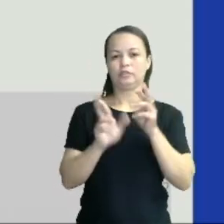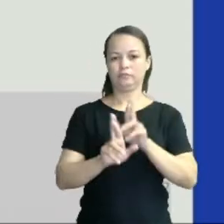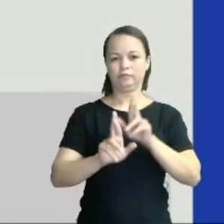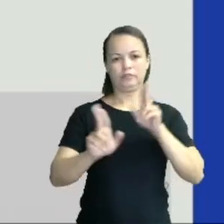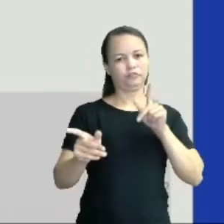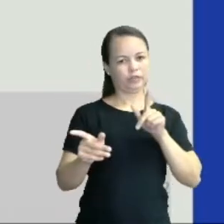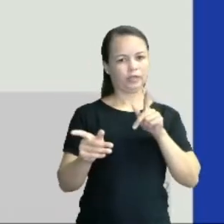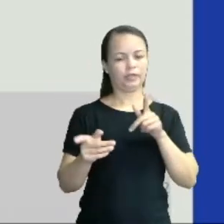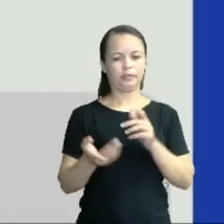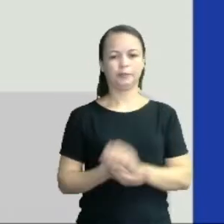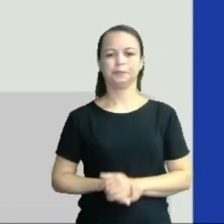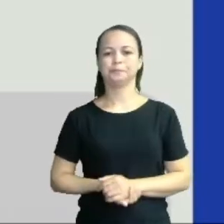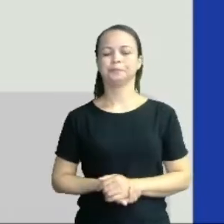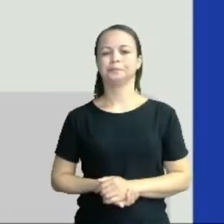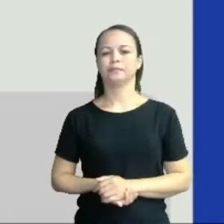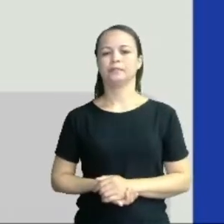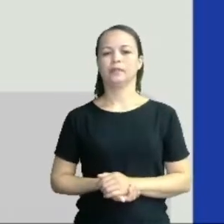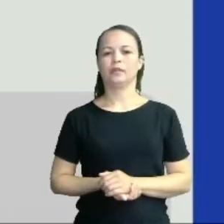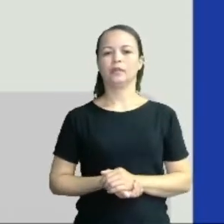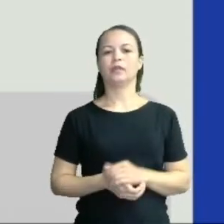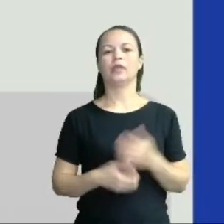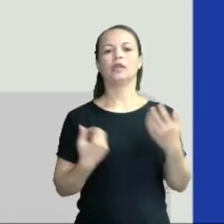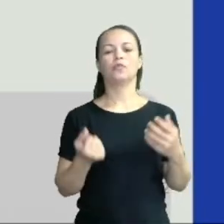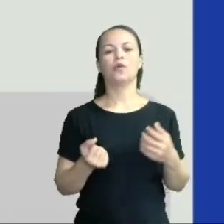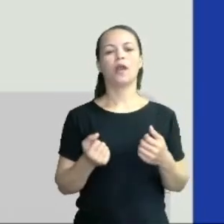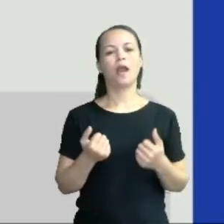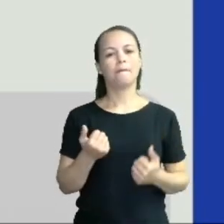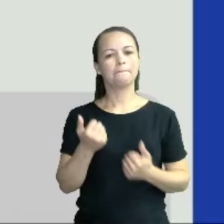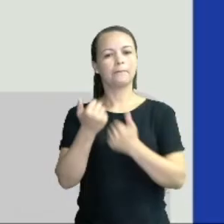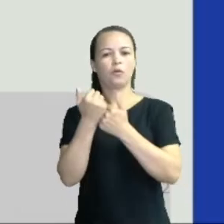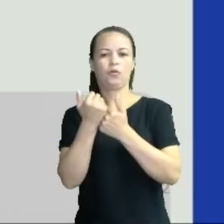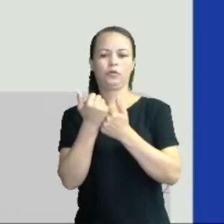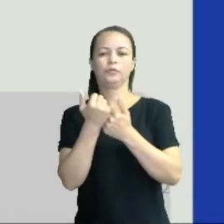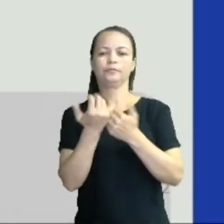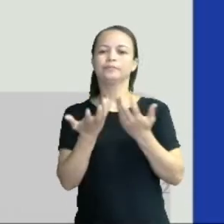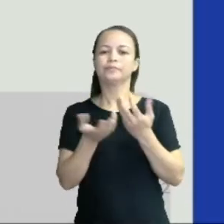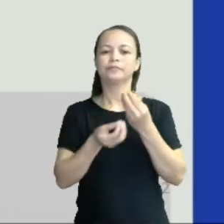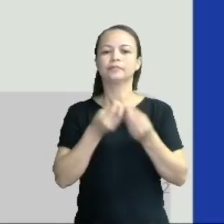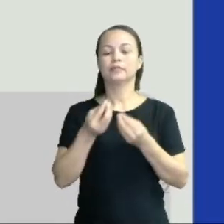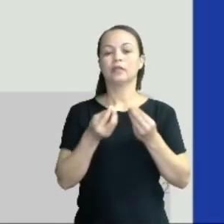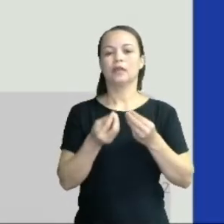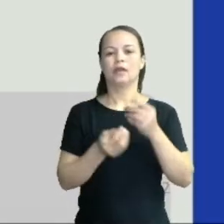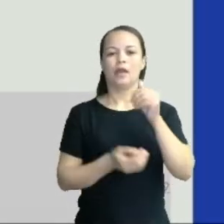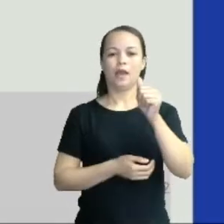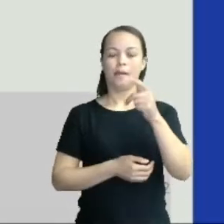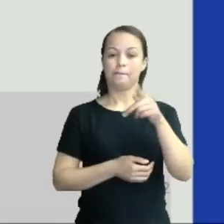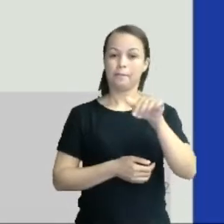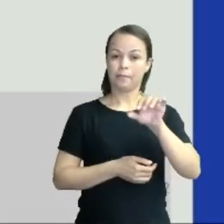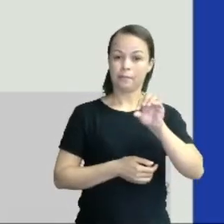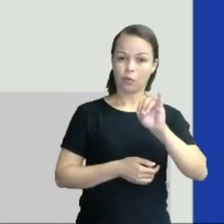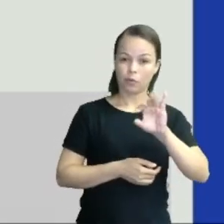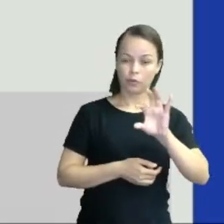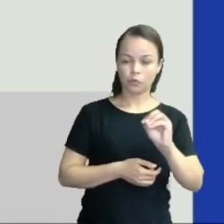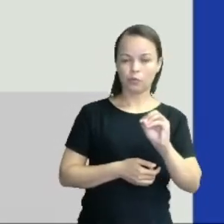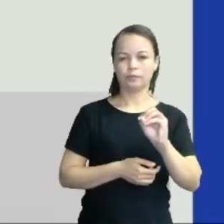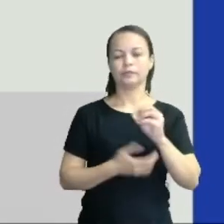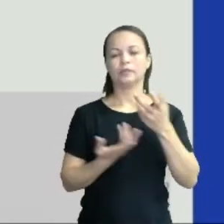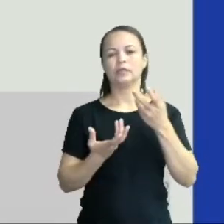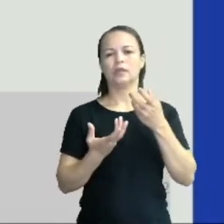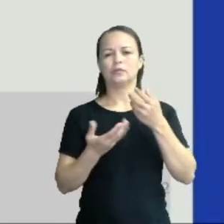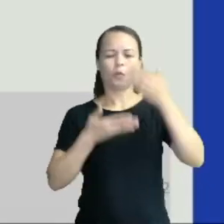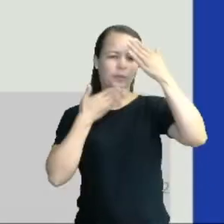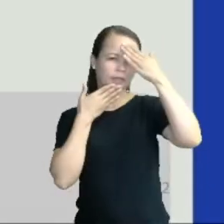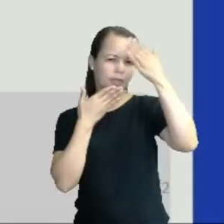diferentes. Temos aí apoio e apoio. Muito obrigado pelo seu apoio, pela sua ajuda.